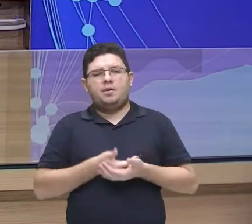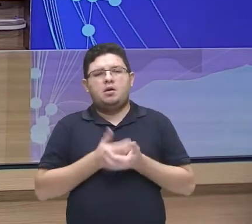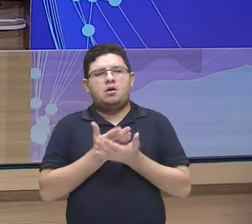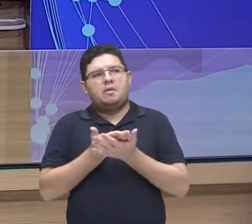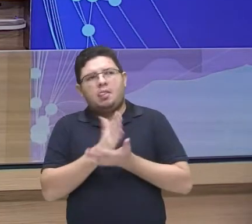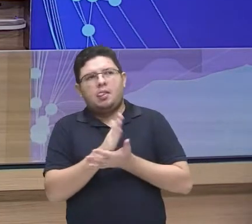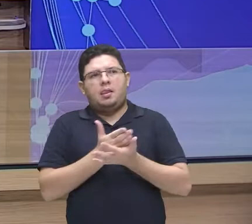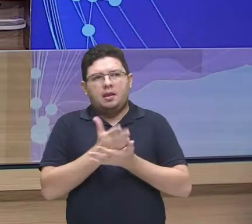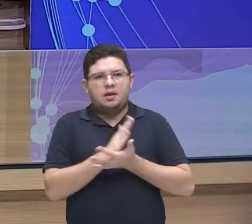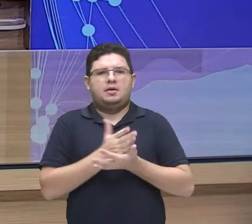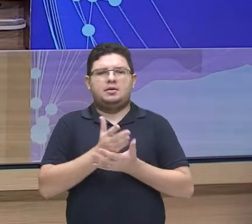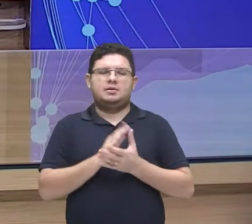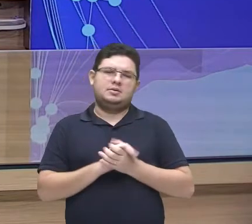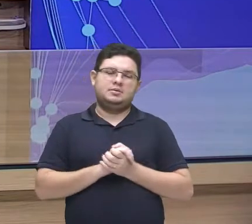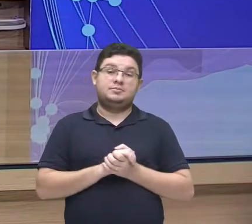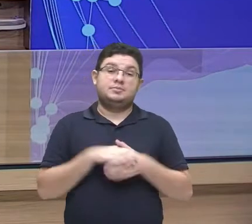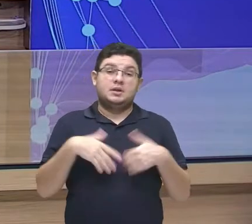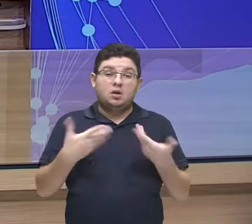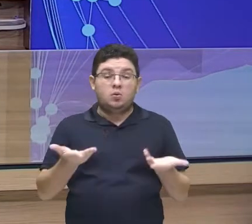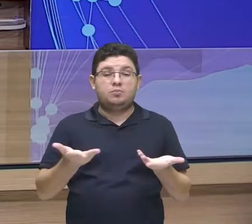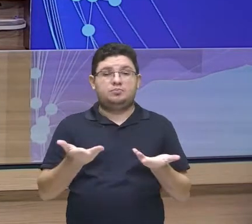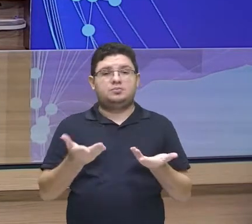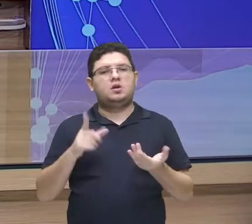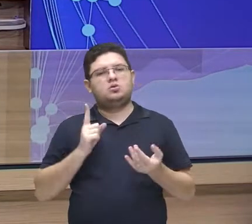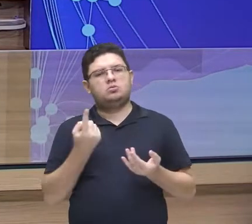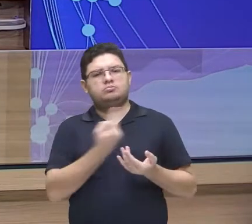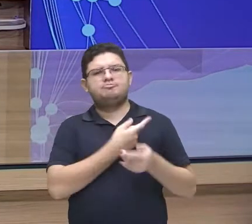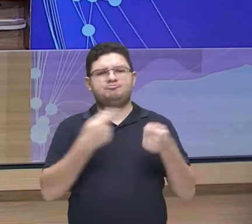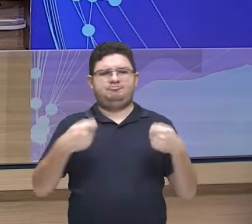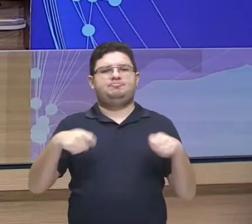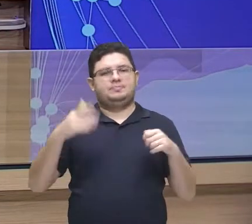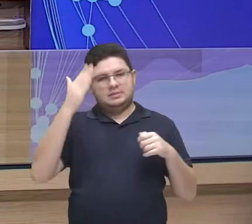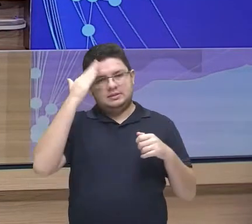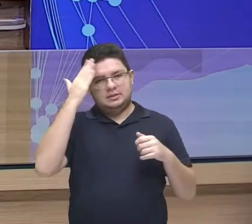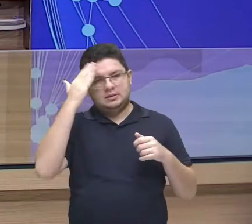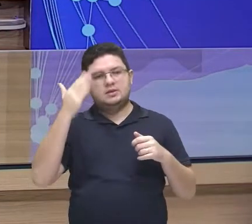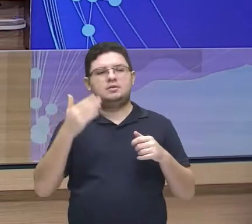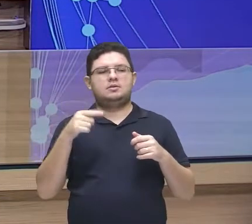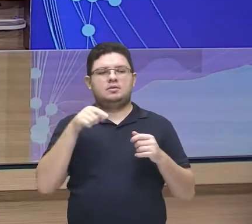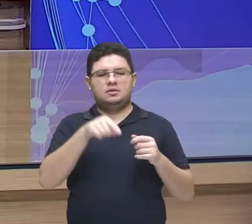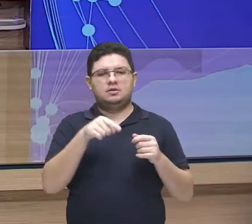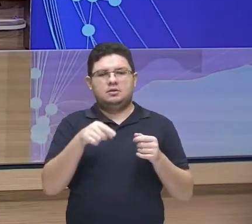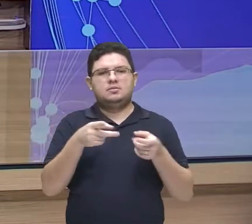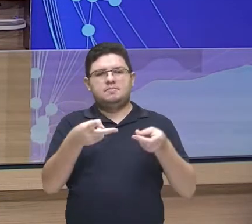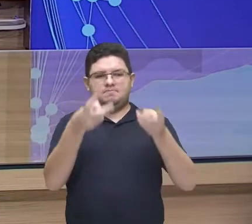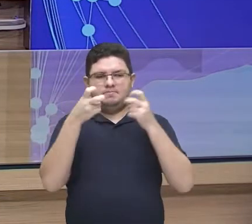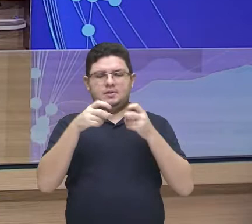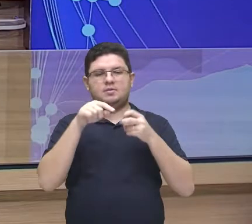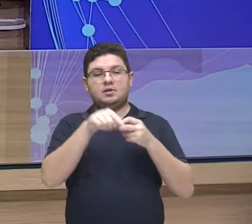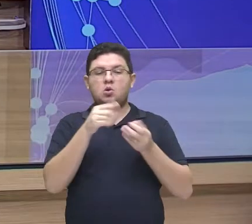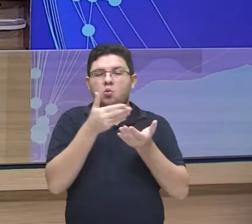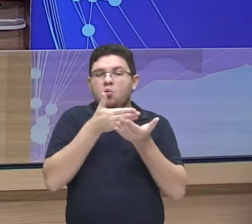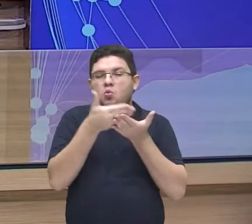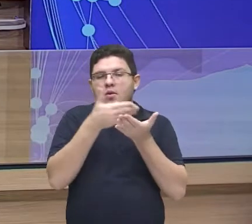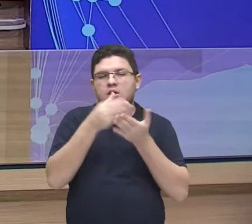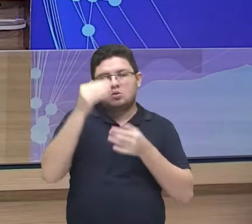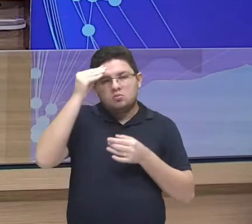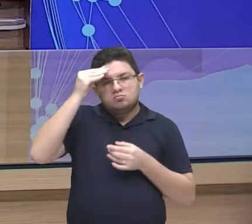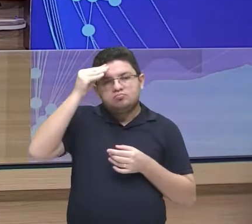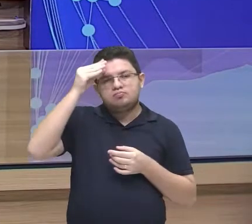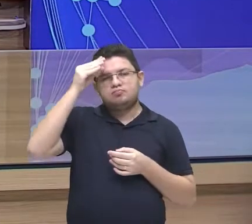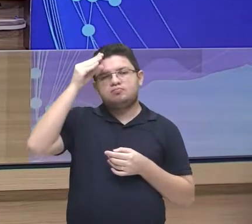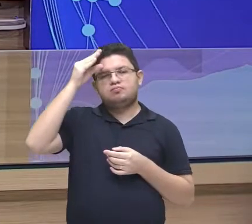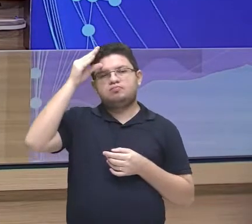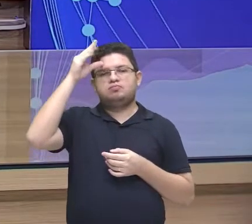necessário que a gente entenda e a gente começa a perceber, porque ele vai começar a se conhecer. Então depois que passa essa primeira